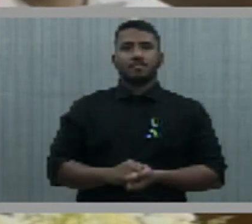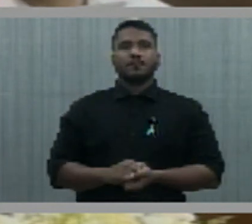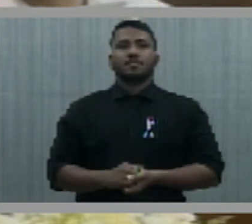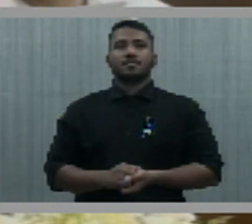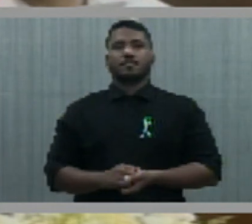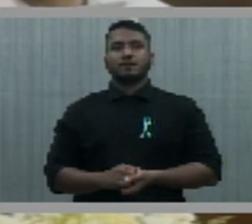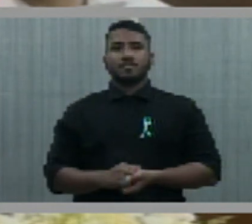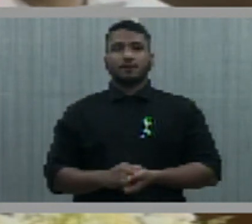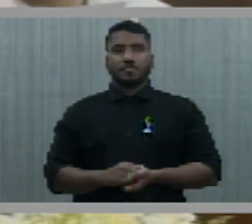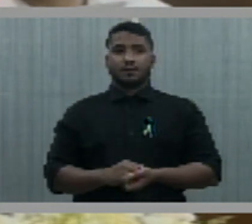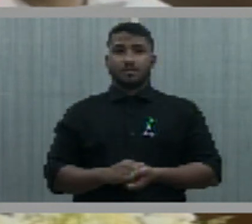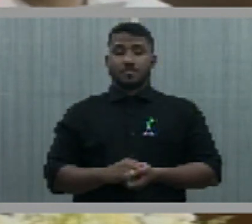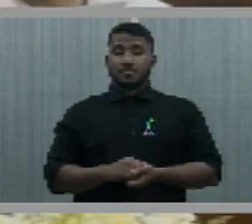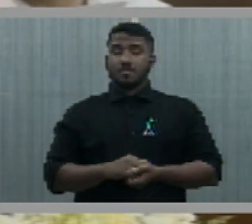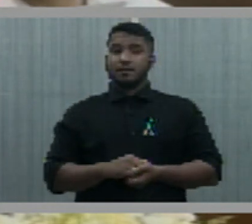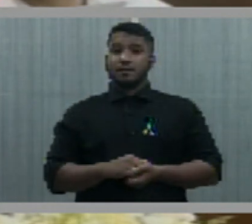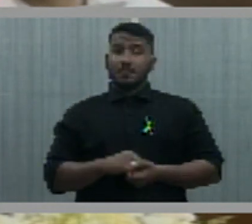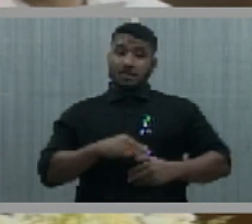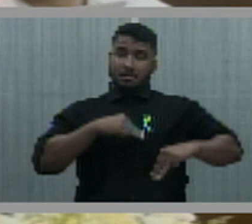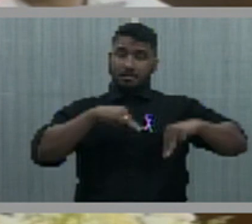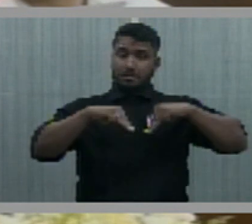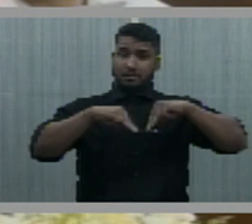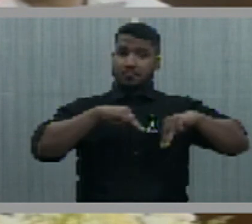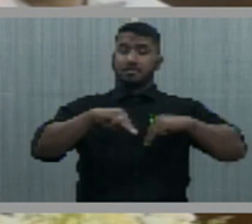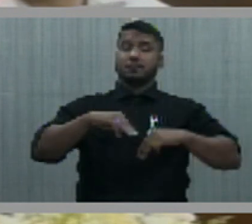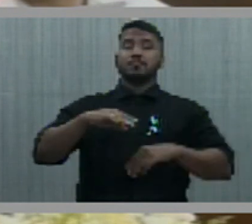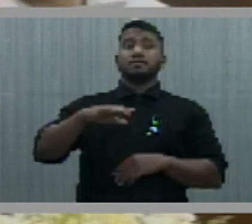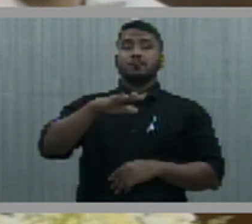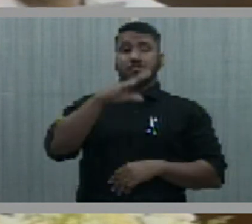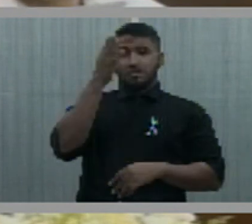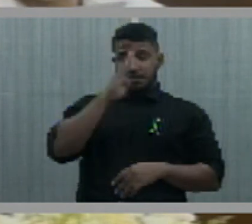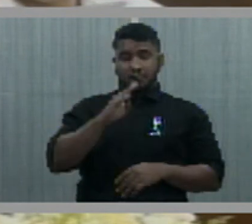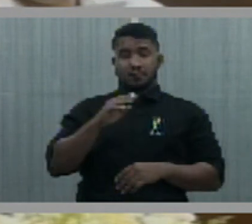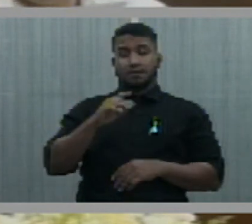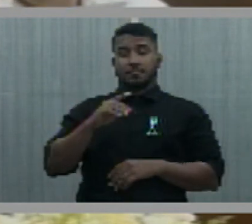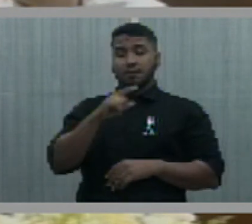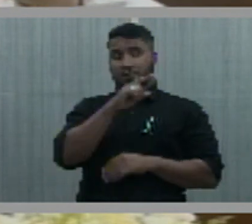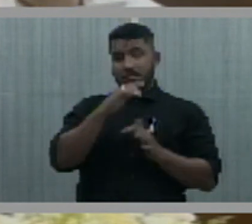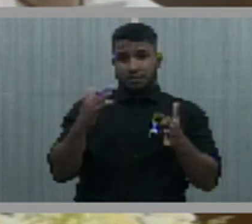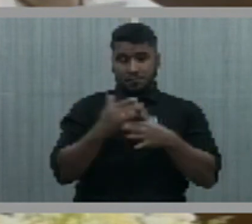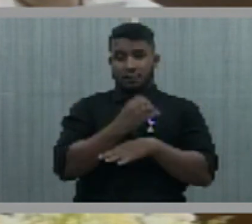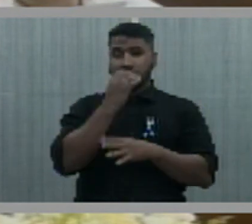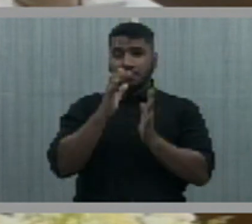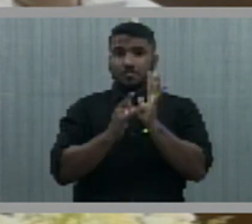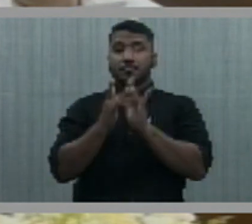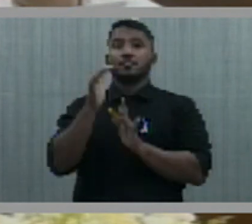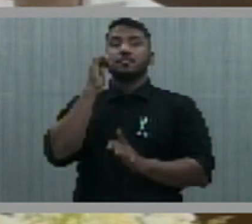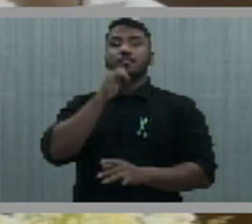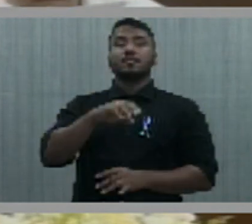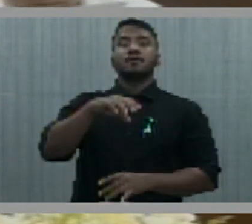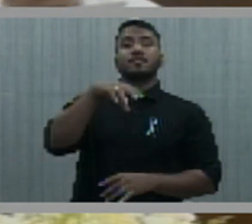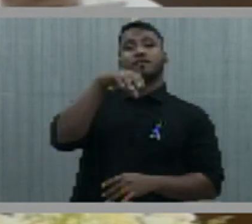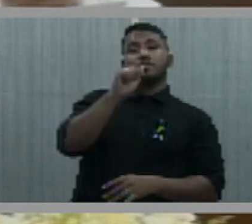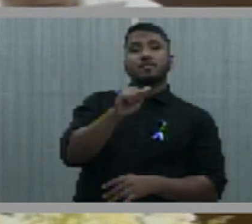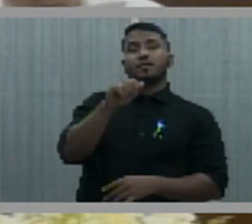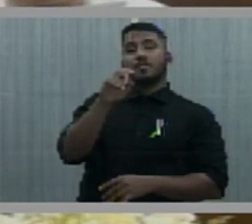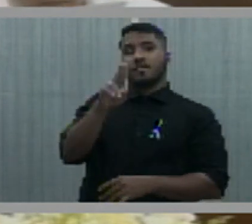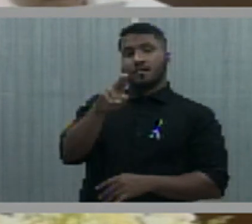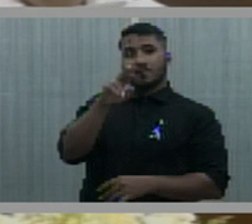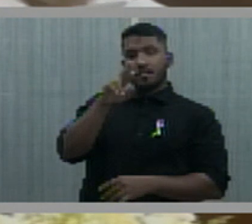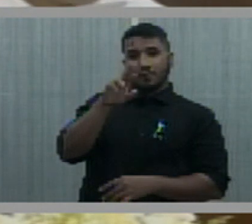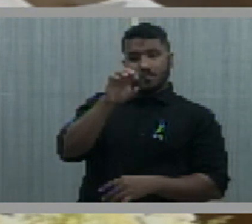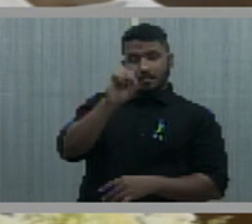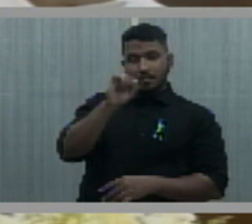Mercedária, missionária do Brasil, da Diocese Bom Jesus, a senhora Alzira dos Santos,